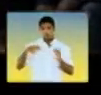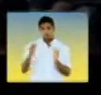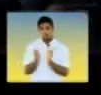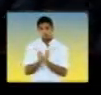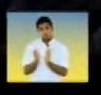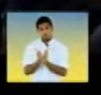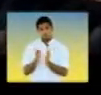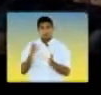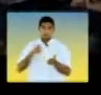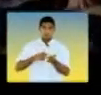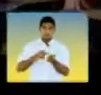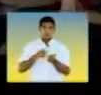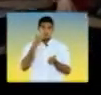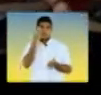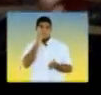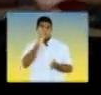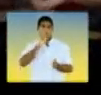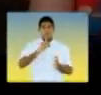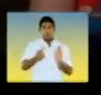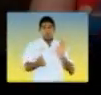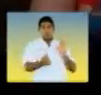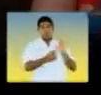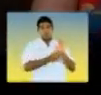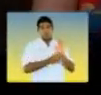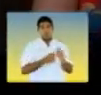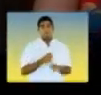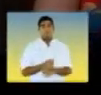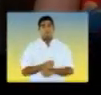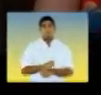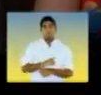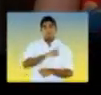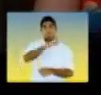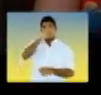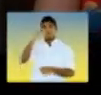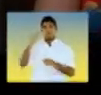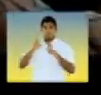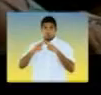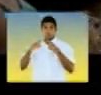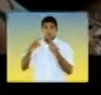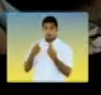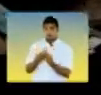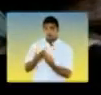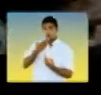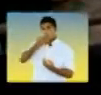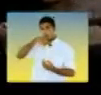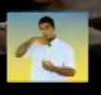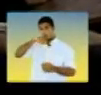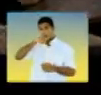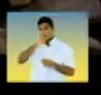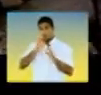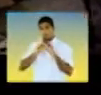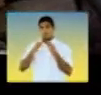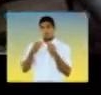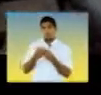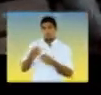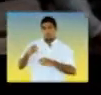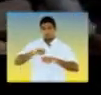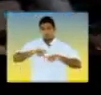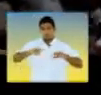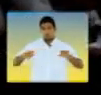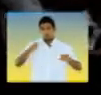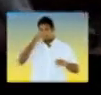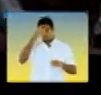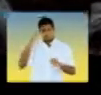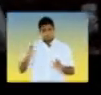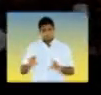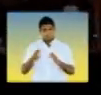é que realmente eu tô conseguindo alcançar meu objetivo. Em dia de reunião com os pais, o Espaço Vida agrupa dezenas de pessoas para celebrar